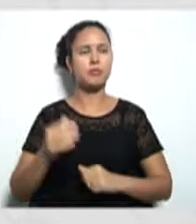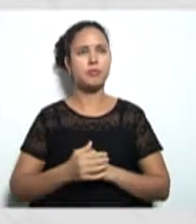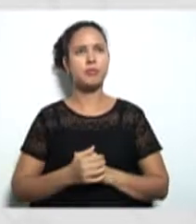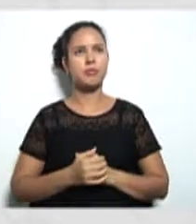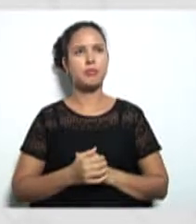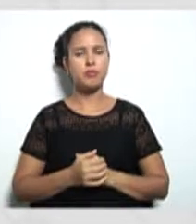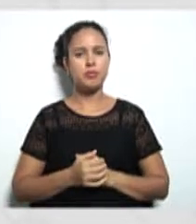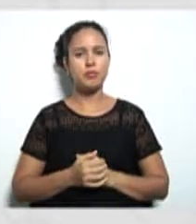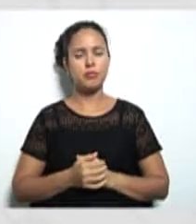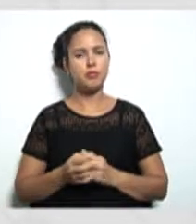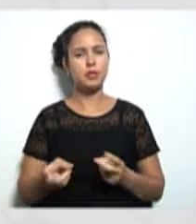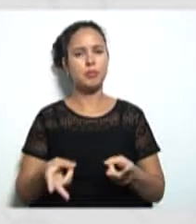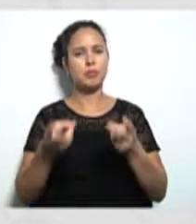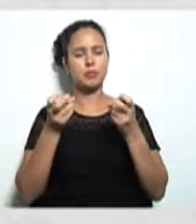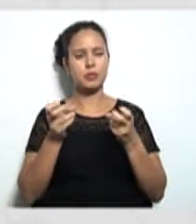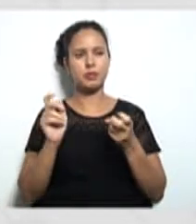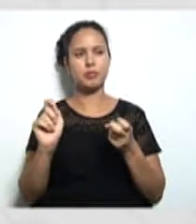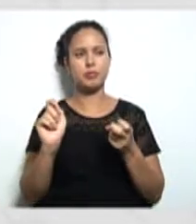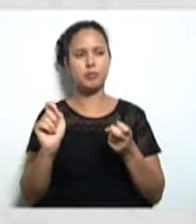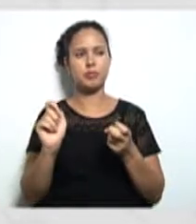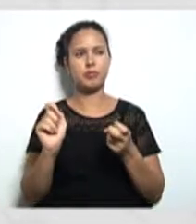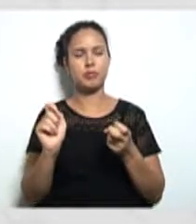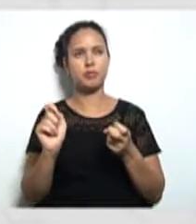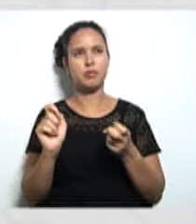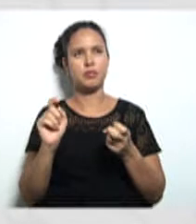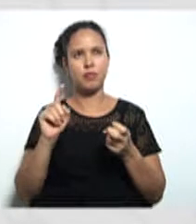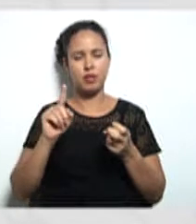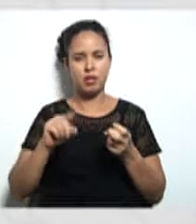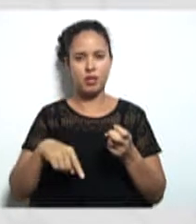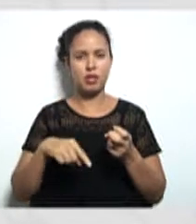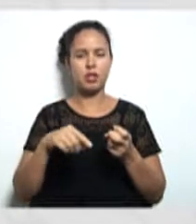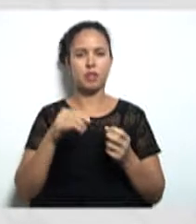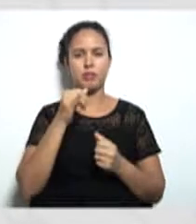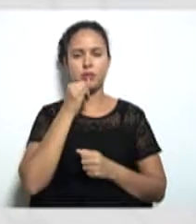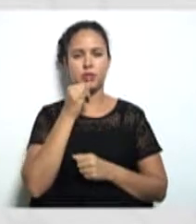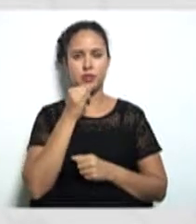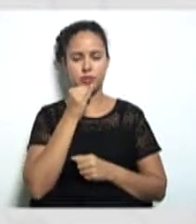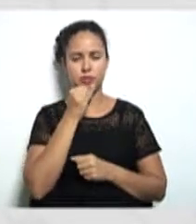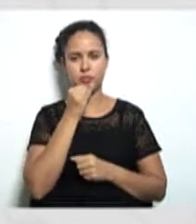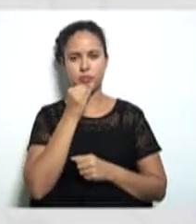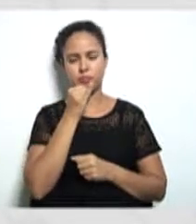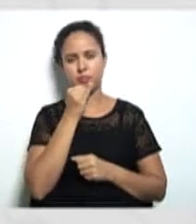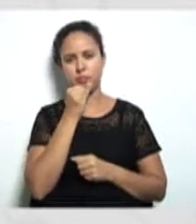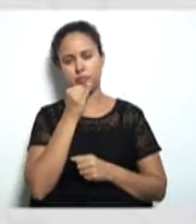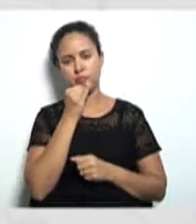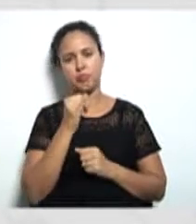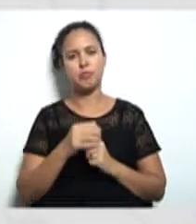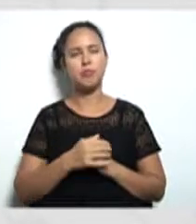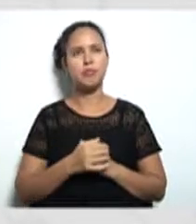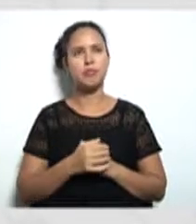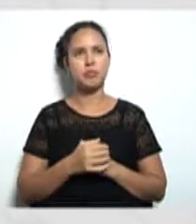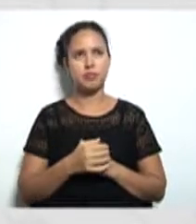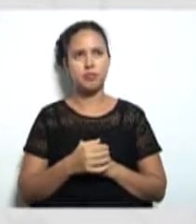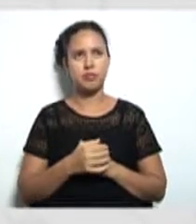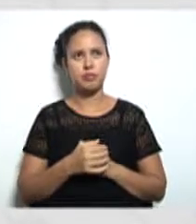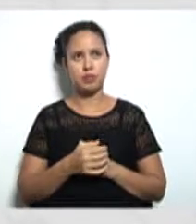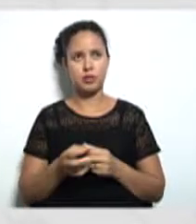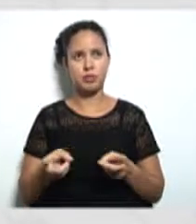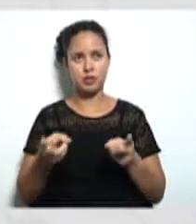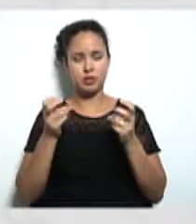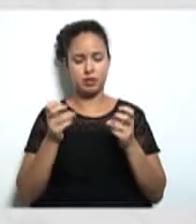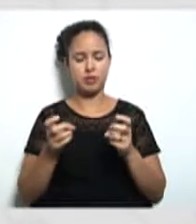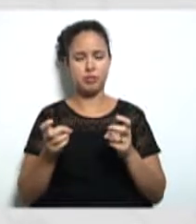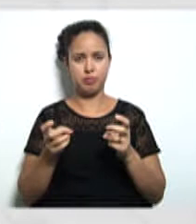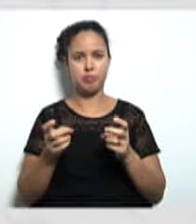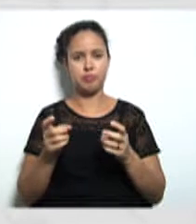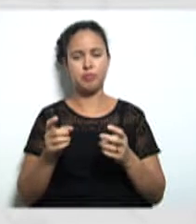percebe, ou pelo menos gostaria que essa relação com o desenho e a definição, tivesse uma certa coerência. Mas aí a gente observa, por exemplo, no